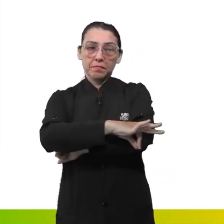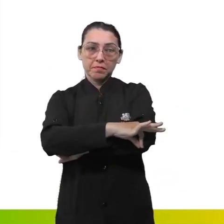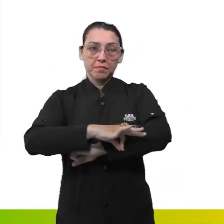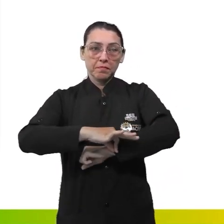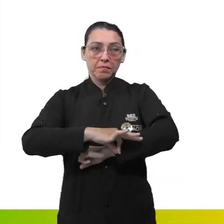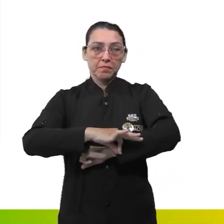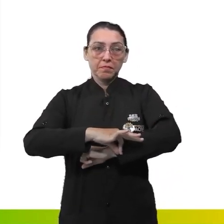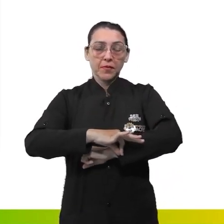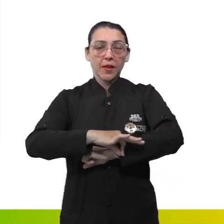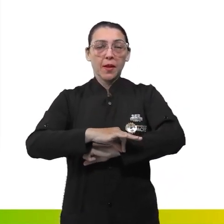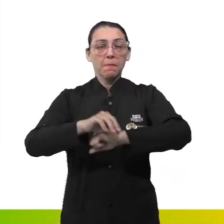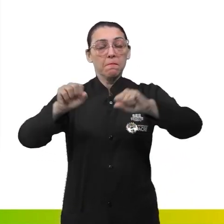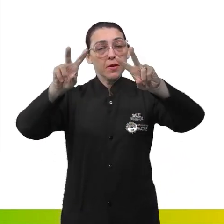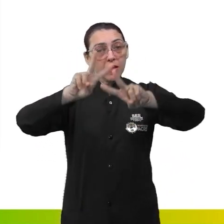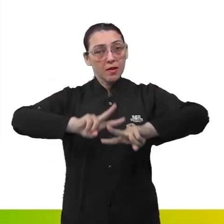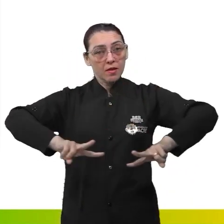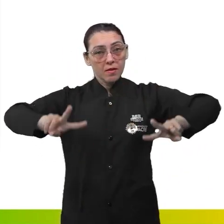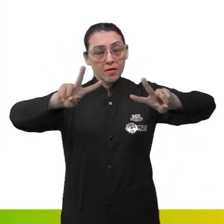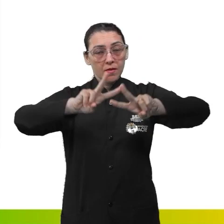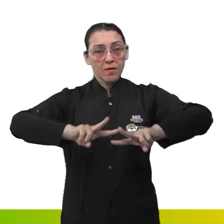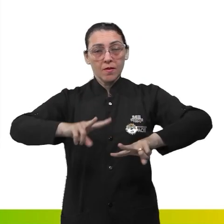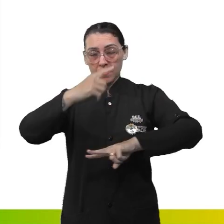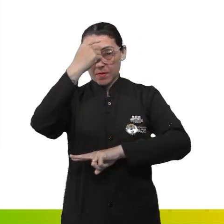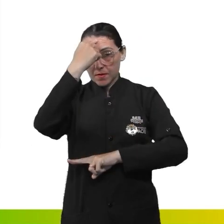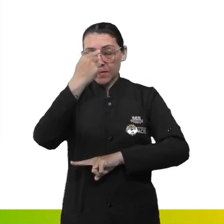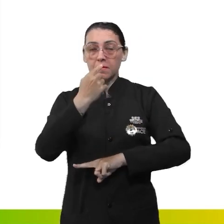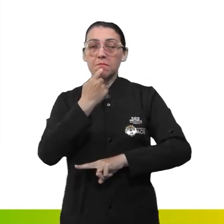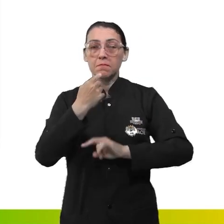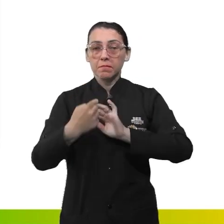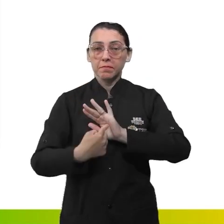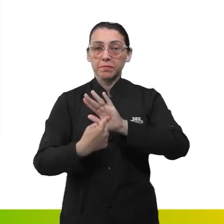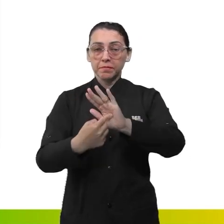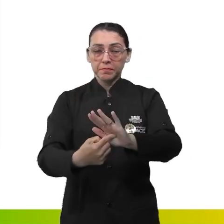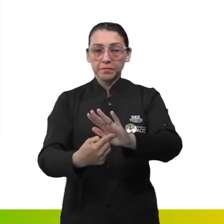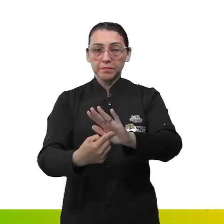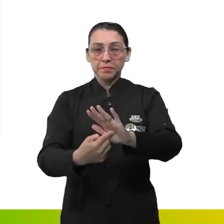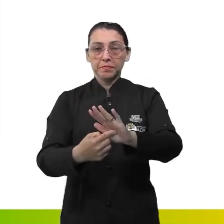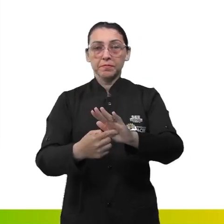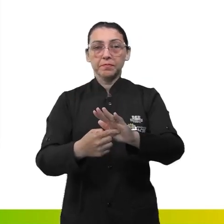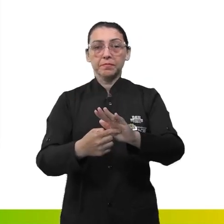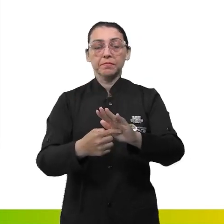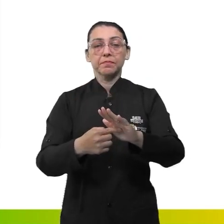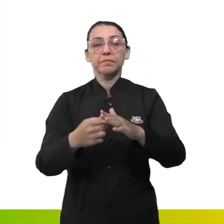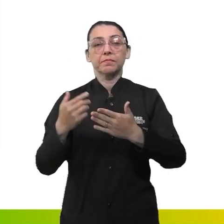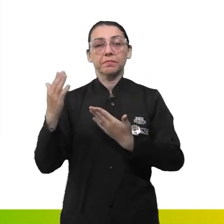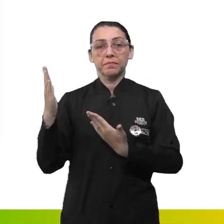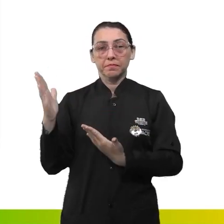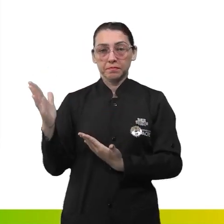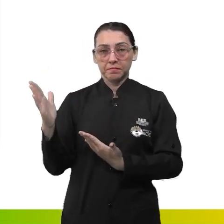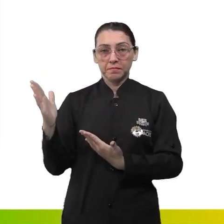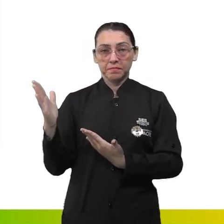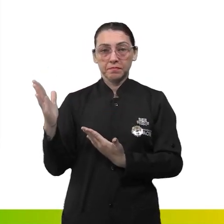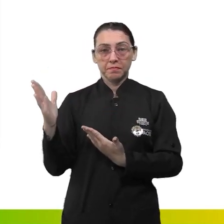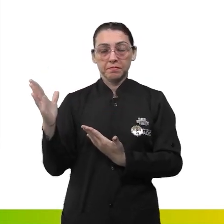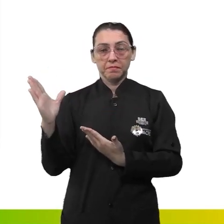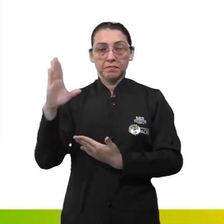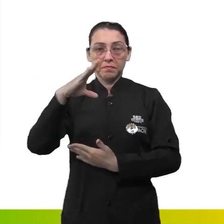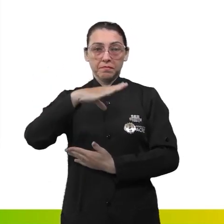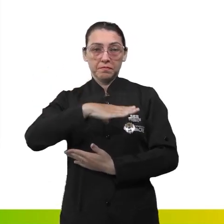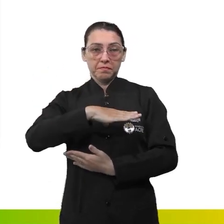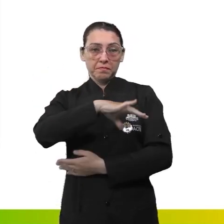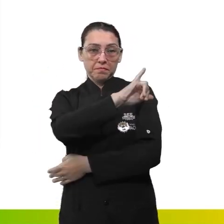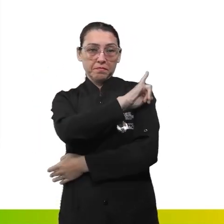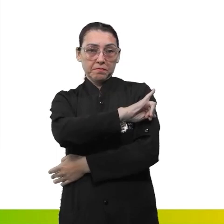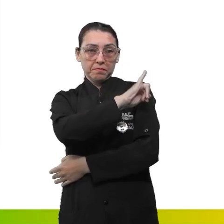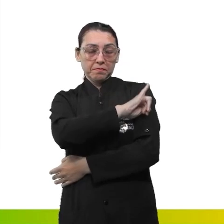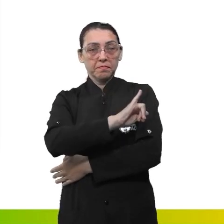aí, visualmente, nós temos uma imagem que mostra o Cristo Redentor na cidade do Rio de Janeiro